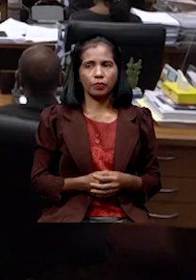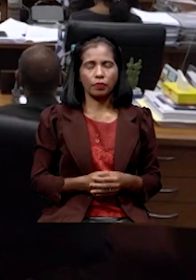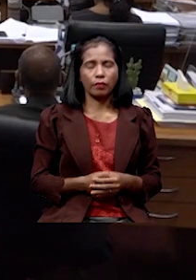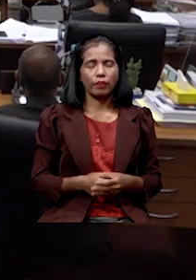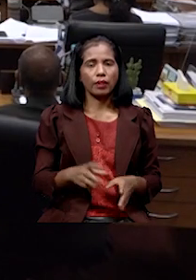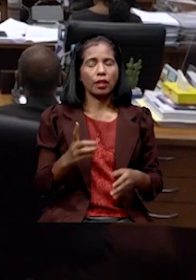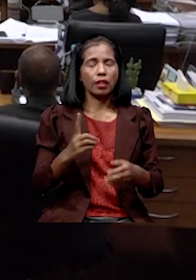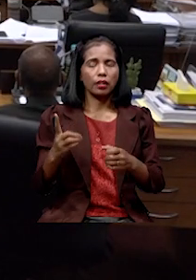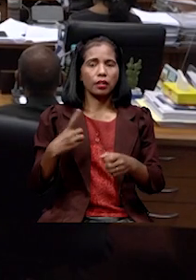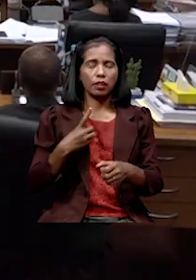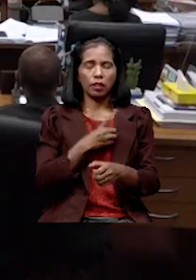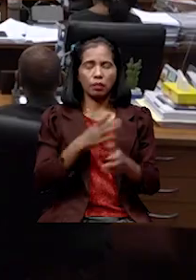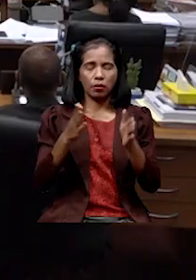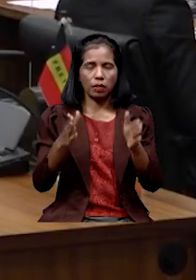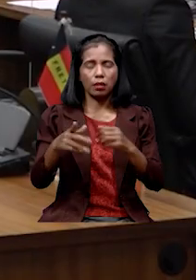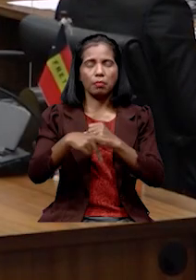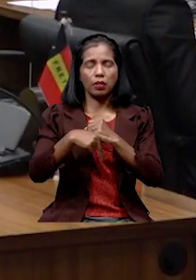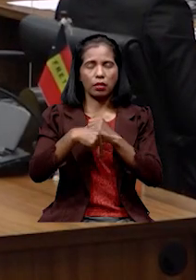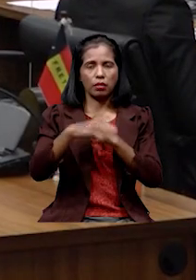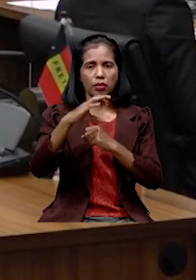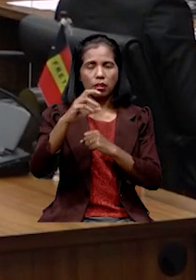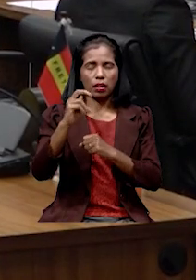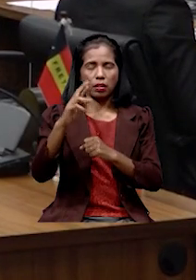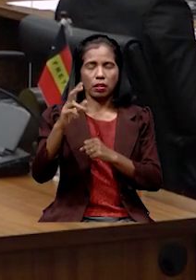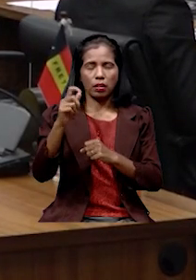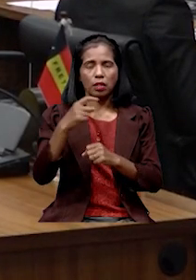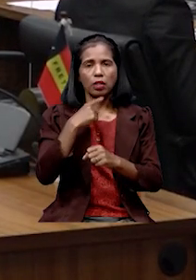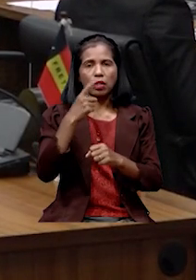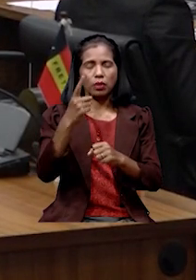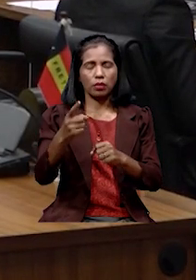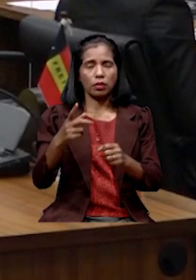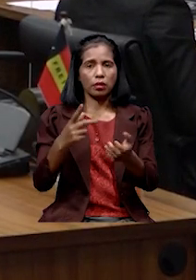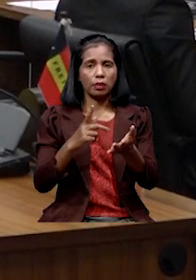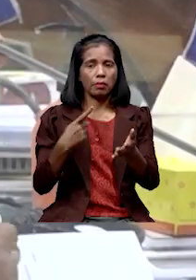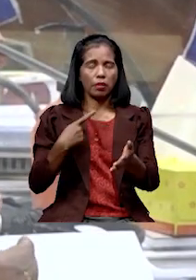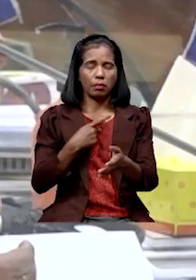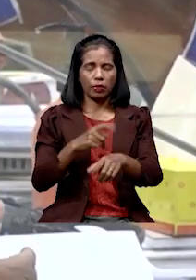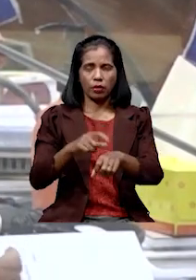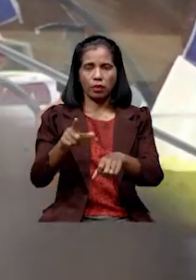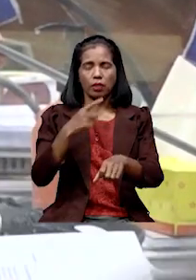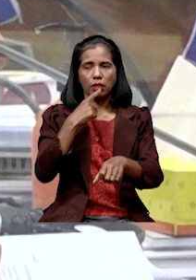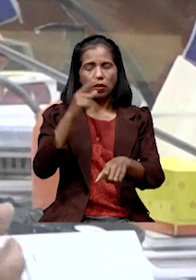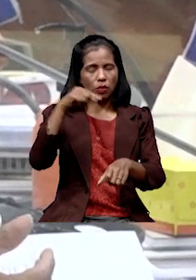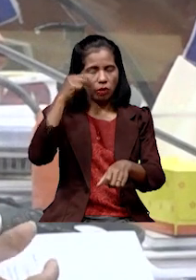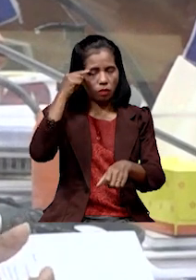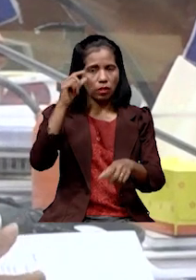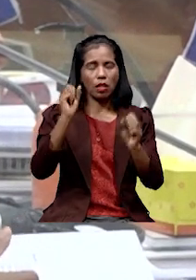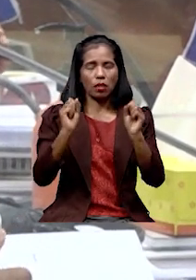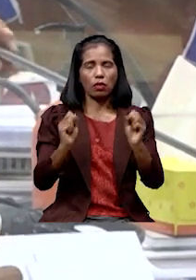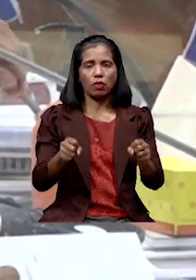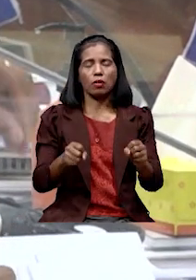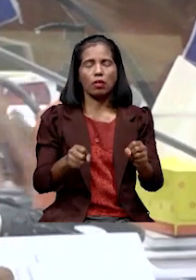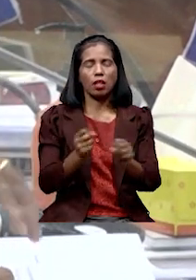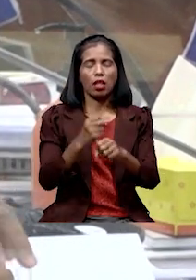Deputada bancada CNRT Maria Barreto Gurumali, lihuzi plenária semana neha teten, governante Balun ha ho politiza